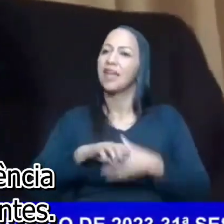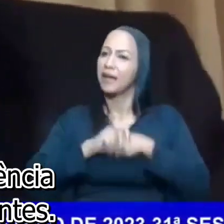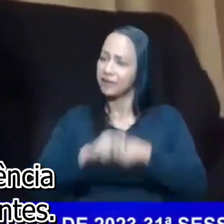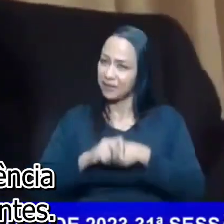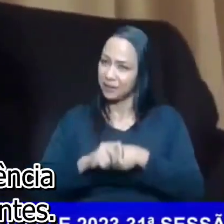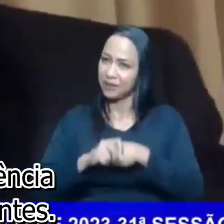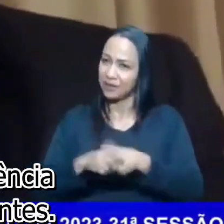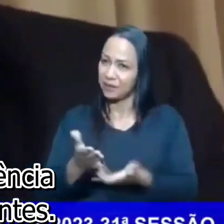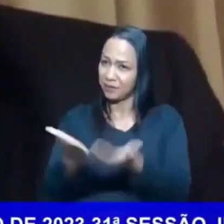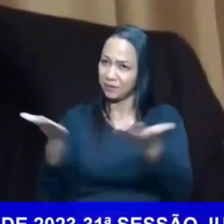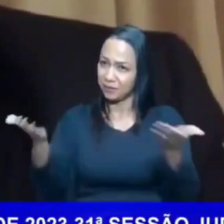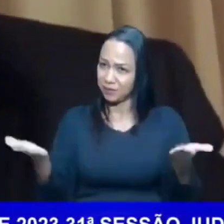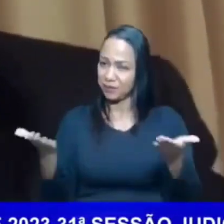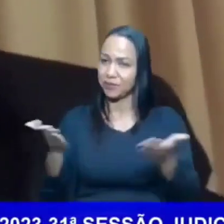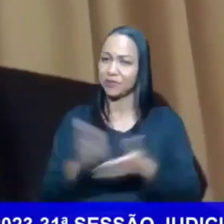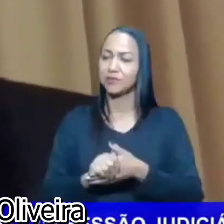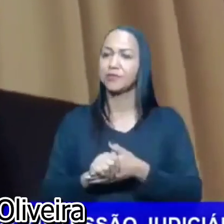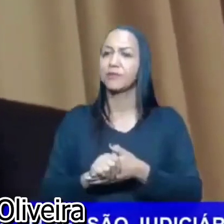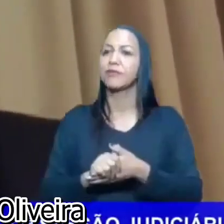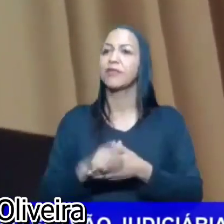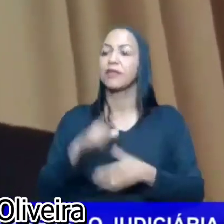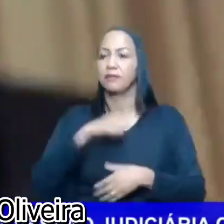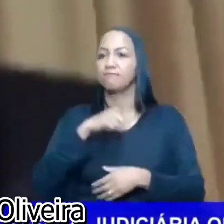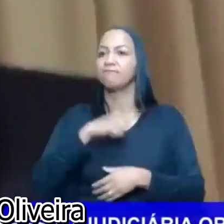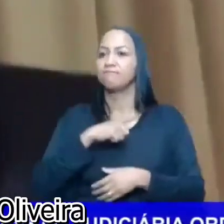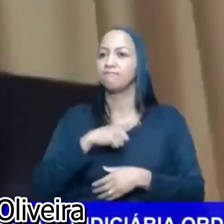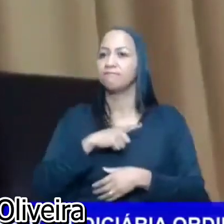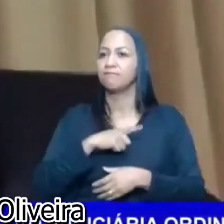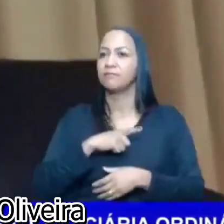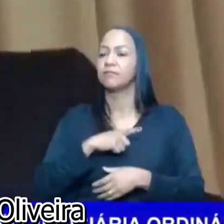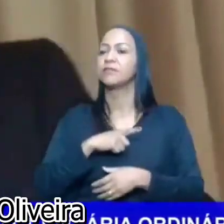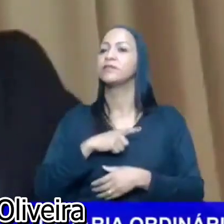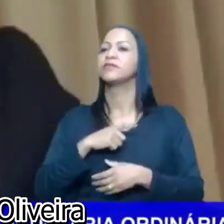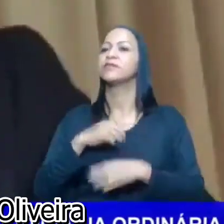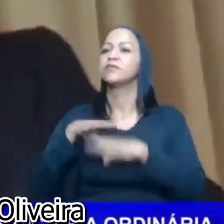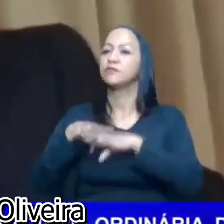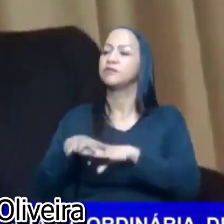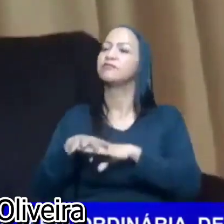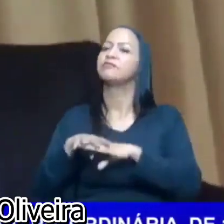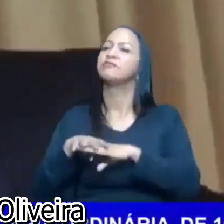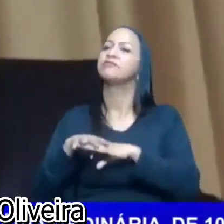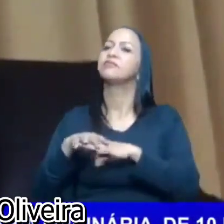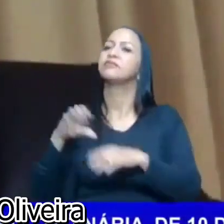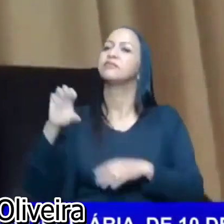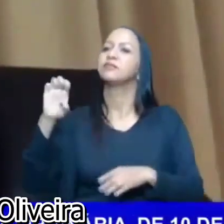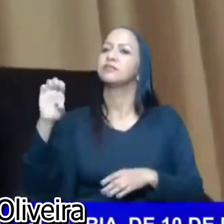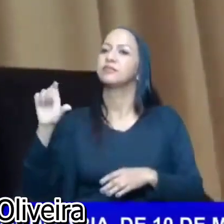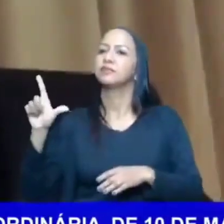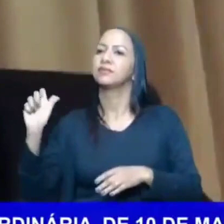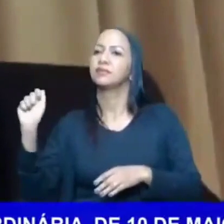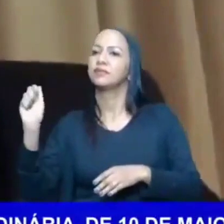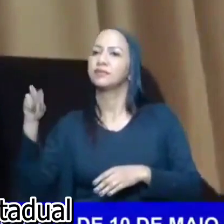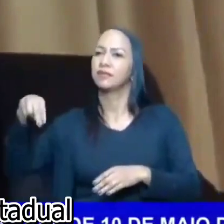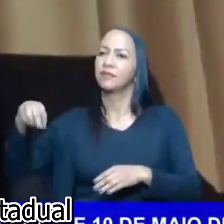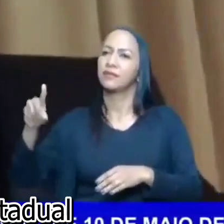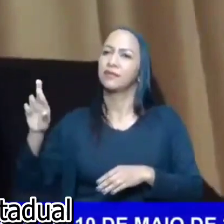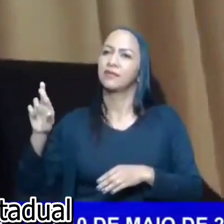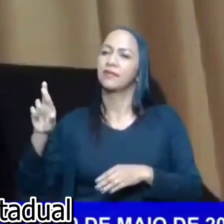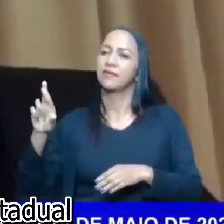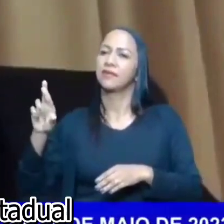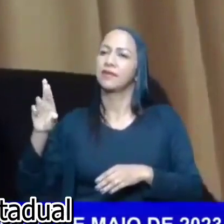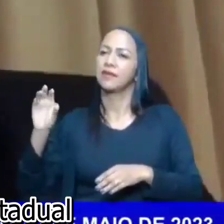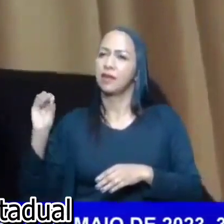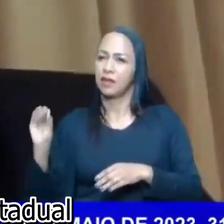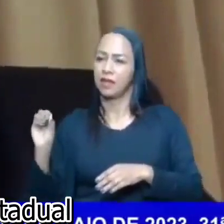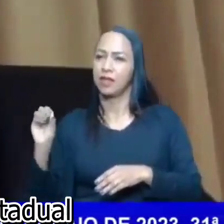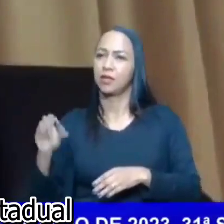os presentes. Se trata de prestação de contas de Elandro Oliveira Aranha,